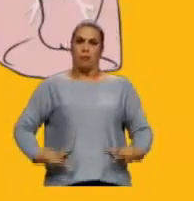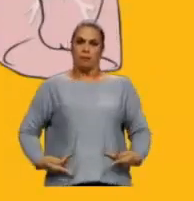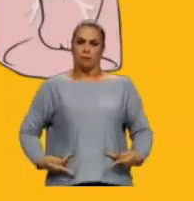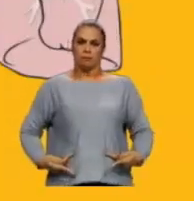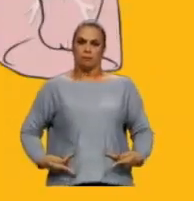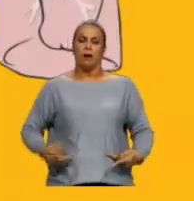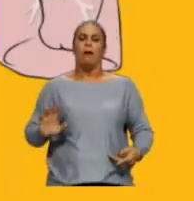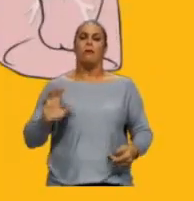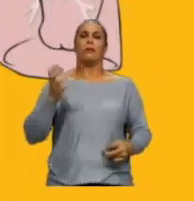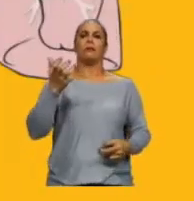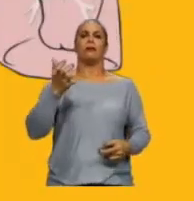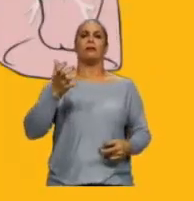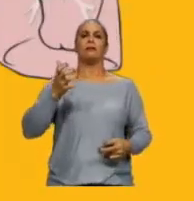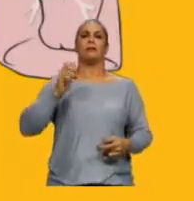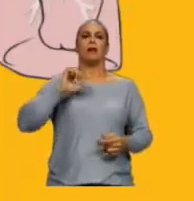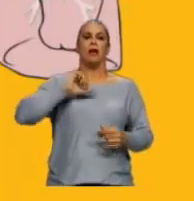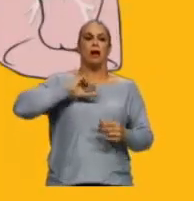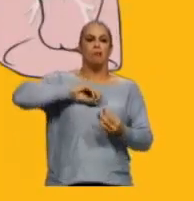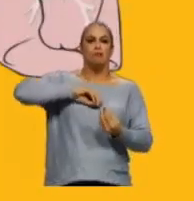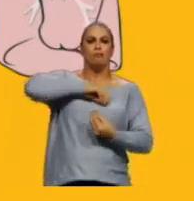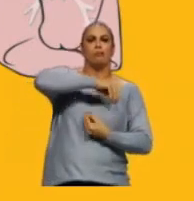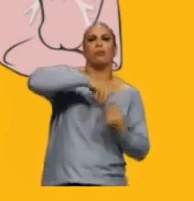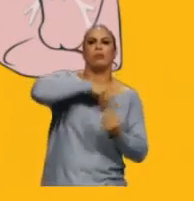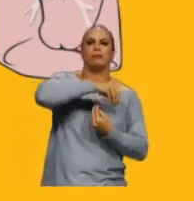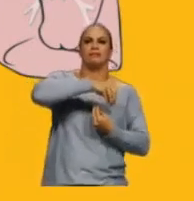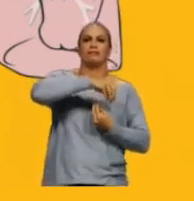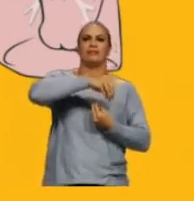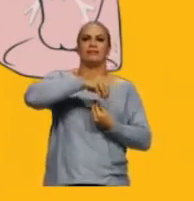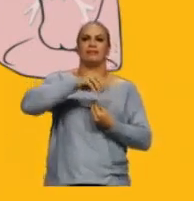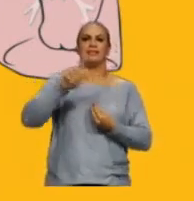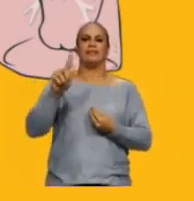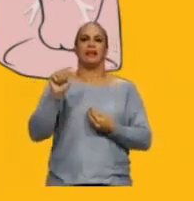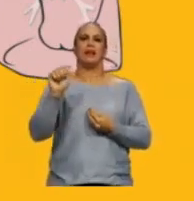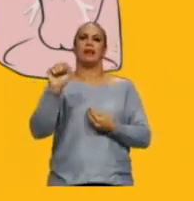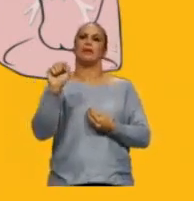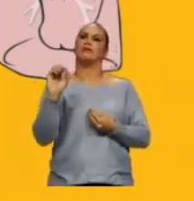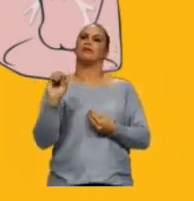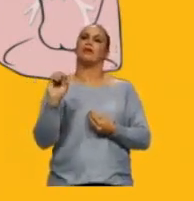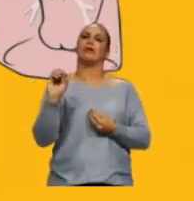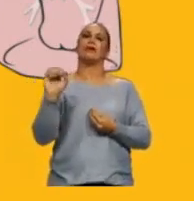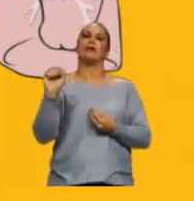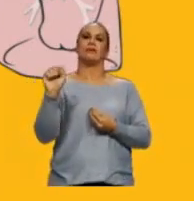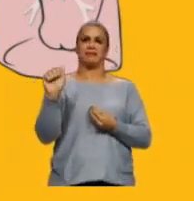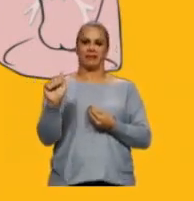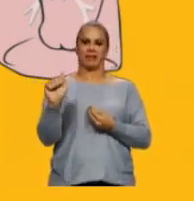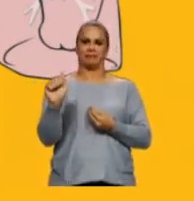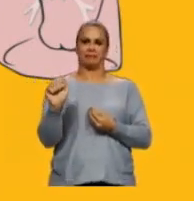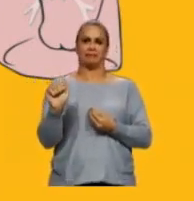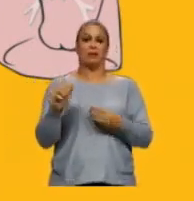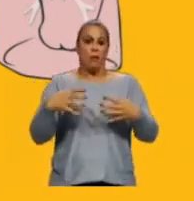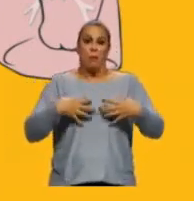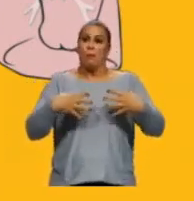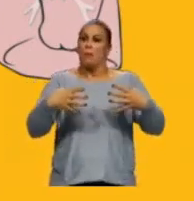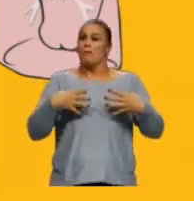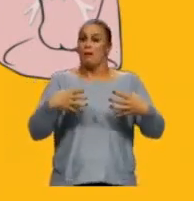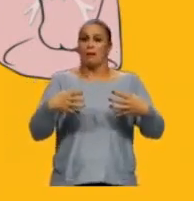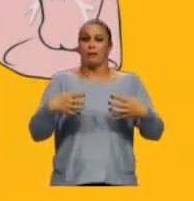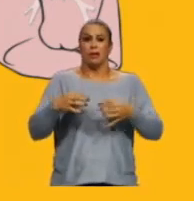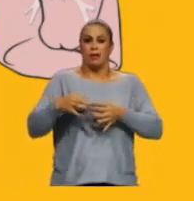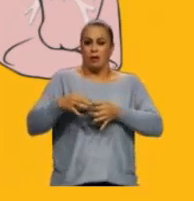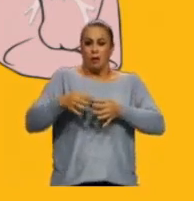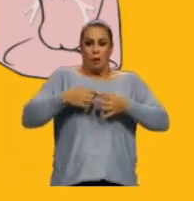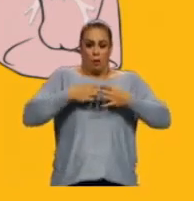estrutura esponjosa, constituída por milhares e milhares de alvéolos pulmonares, e é nesse pulmão,